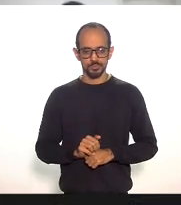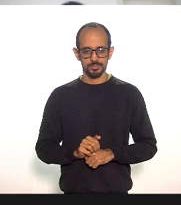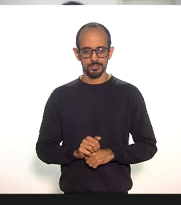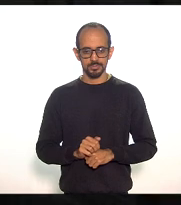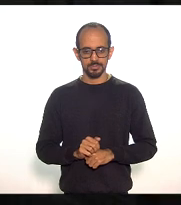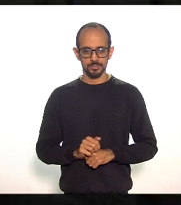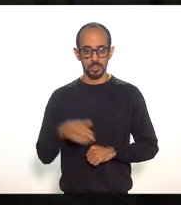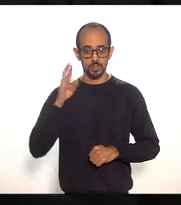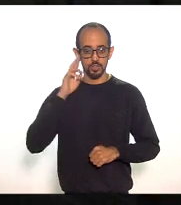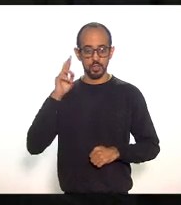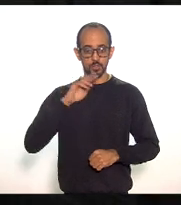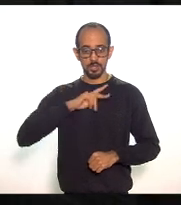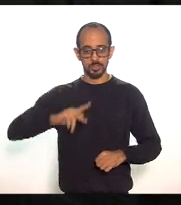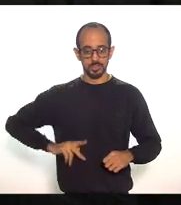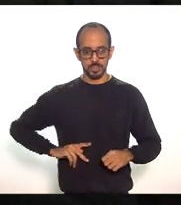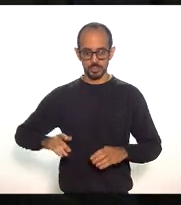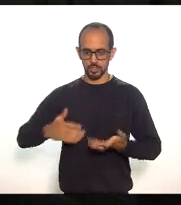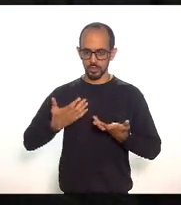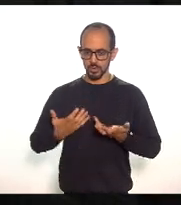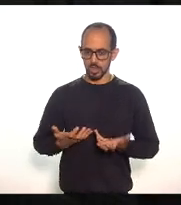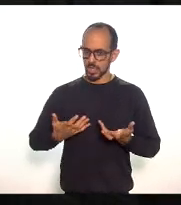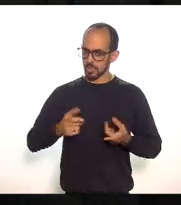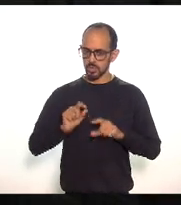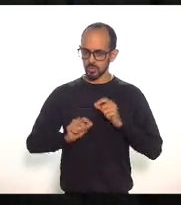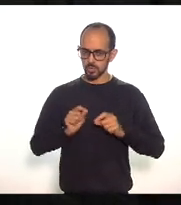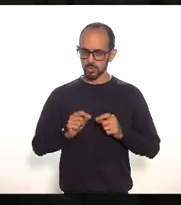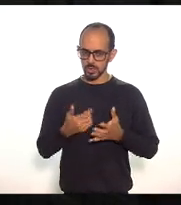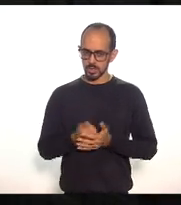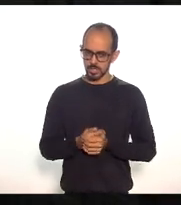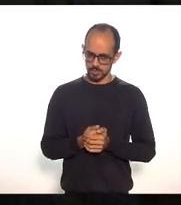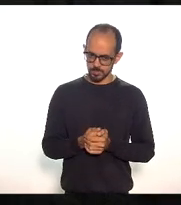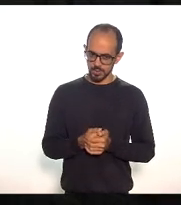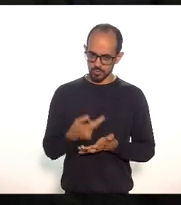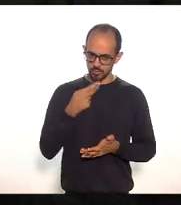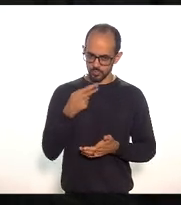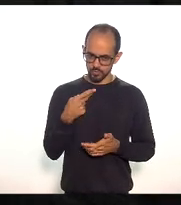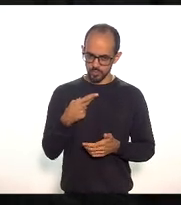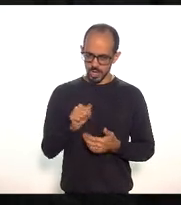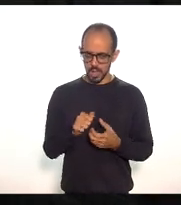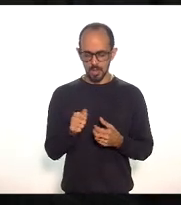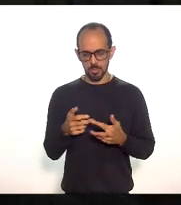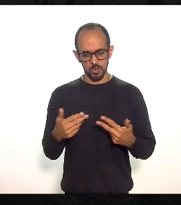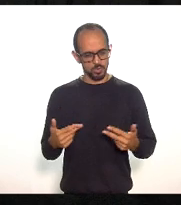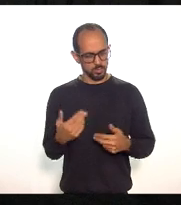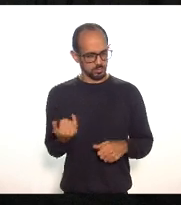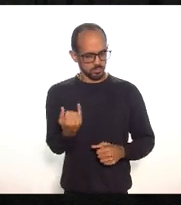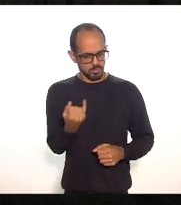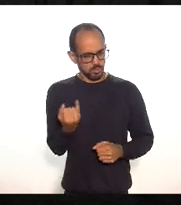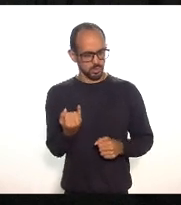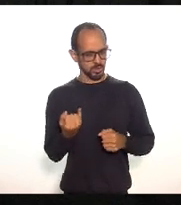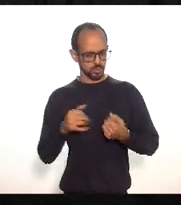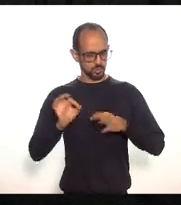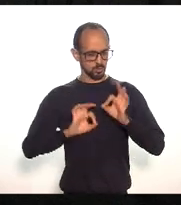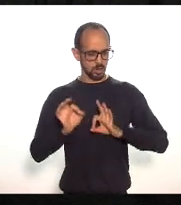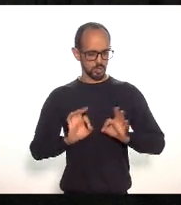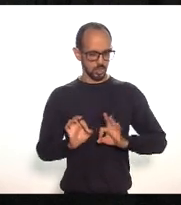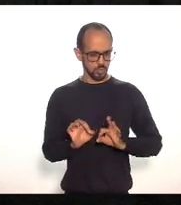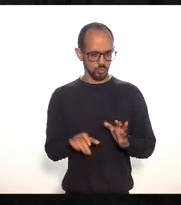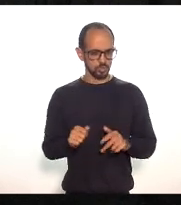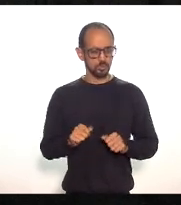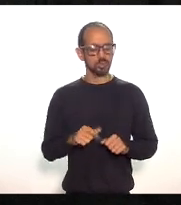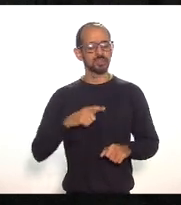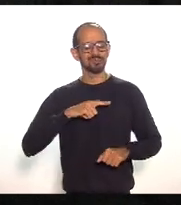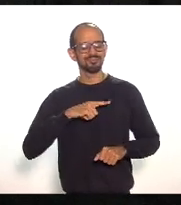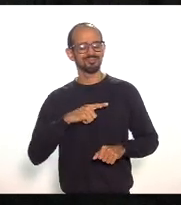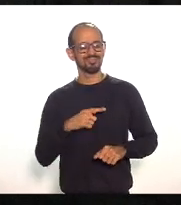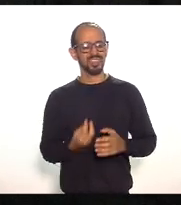Senhor presidente, eu gostaria de ressaltar aqui uma questão nesse projeto que cria